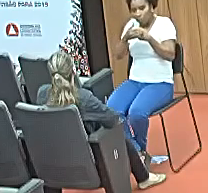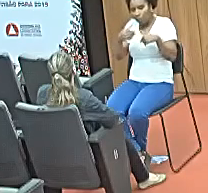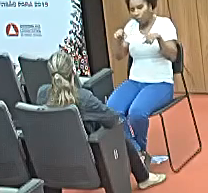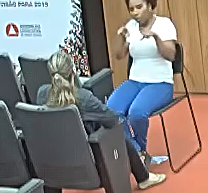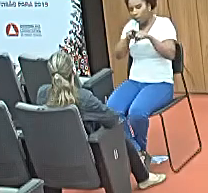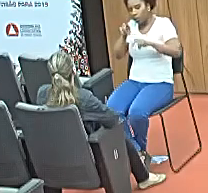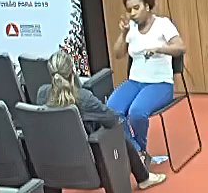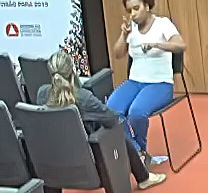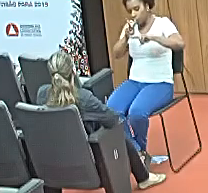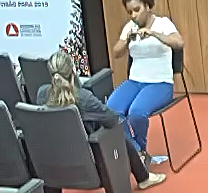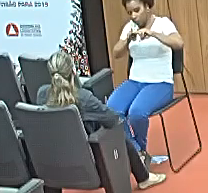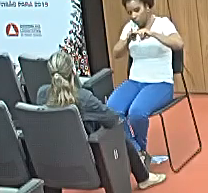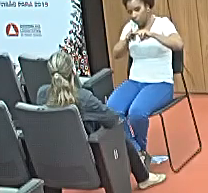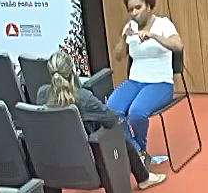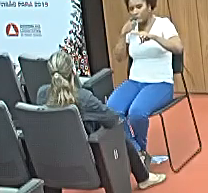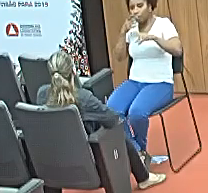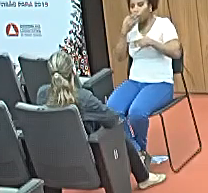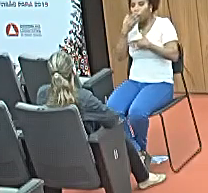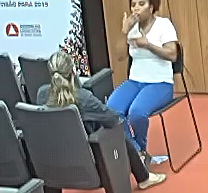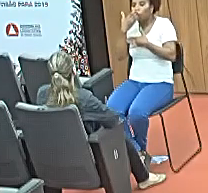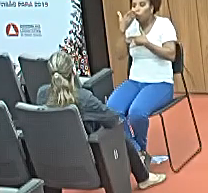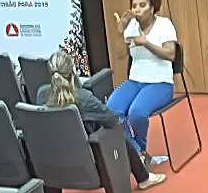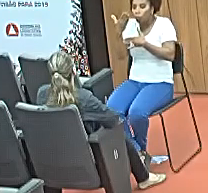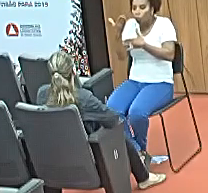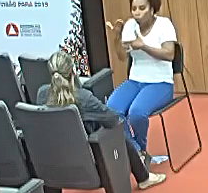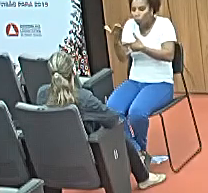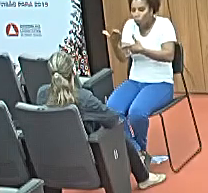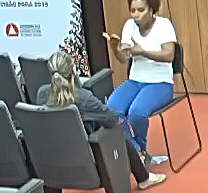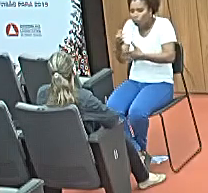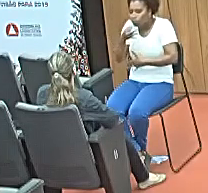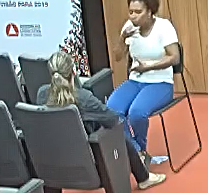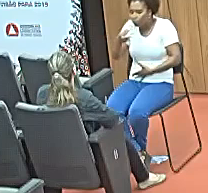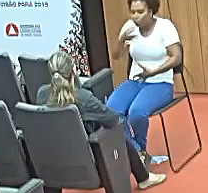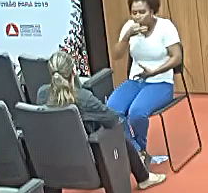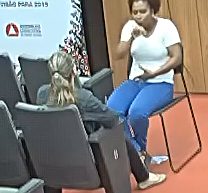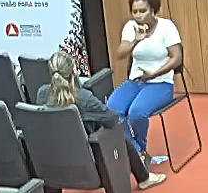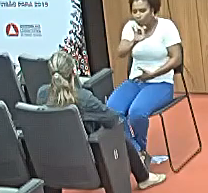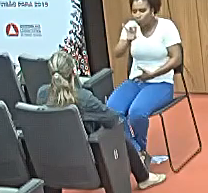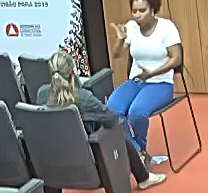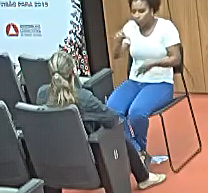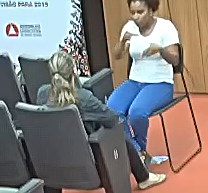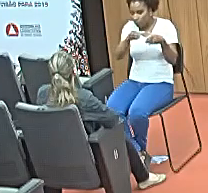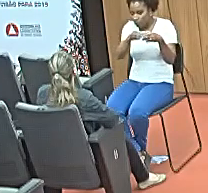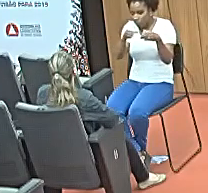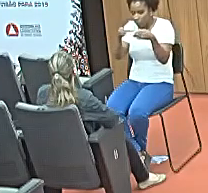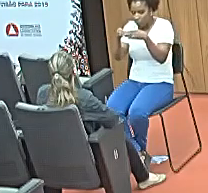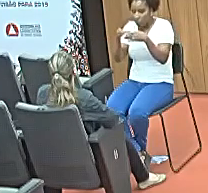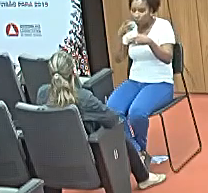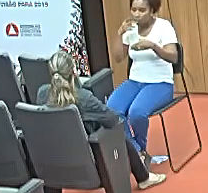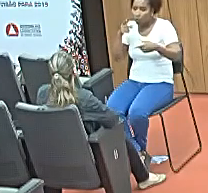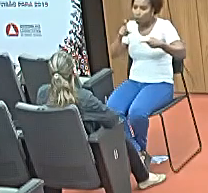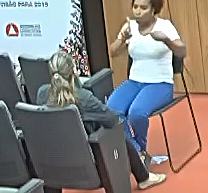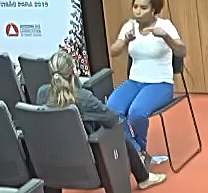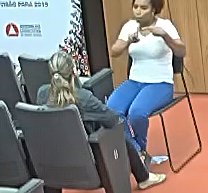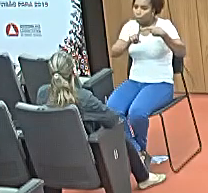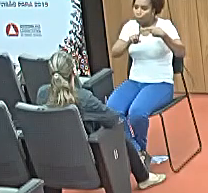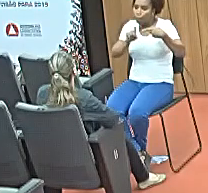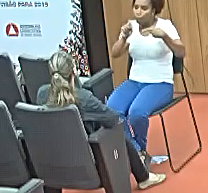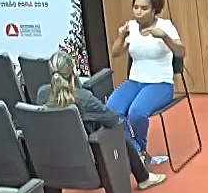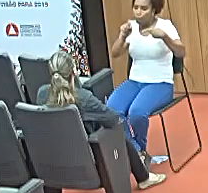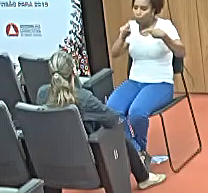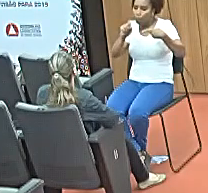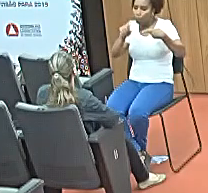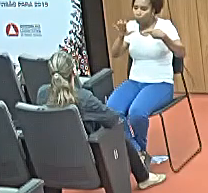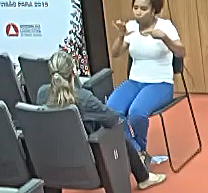quais as principais intervenções sugeridas pelo grupo primeira incluir as regiões sul e vale do